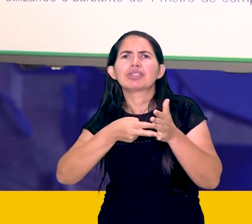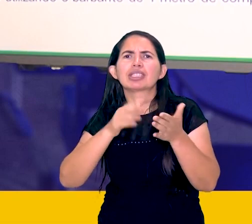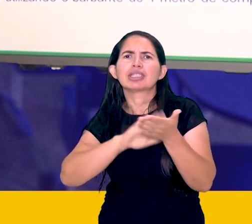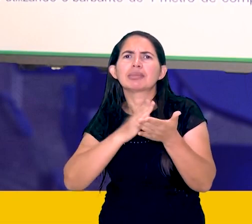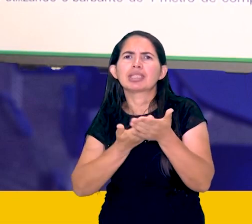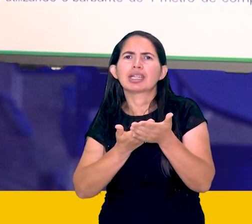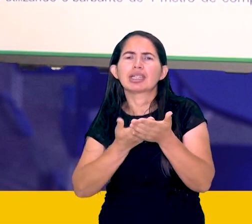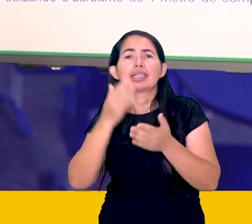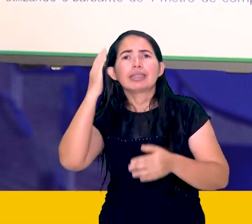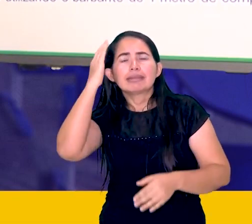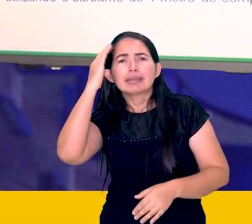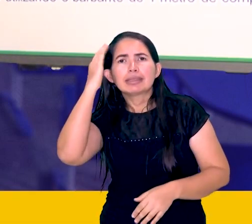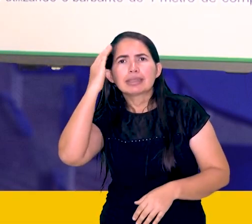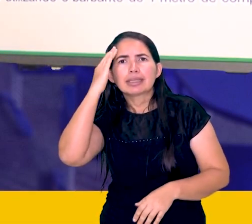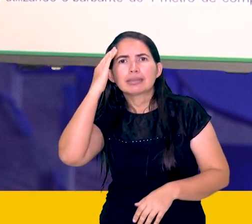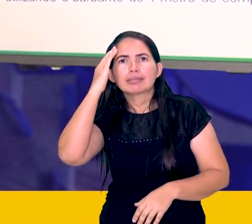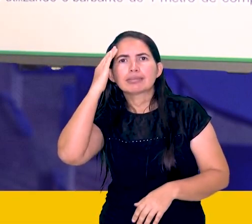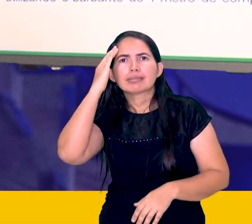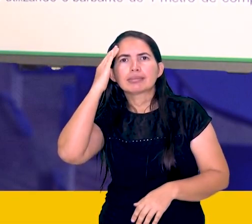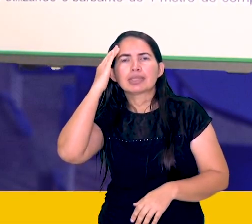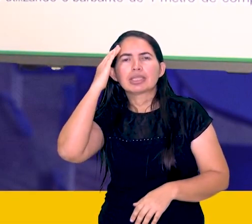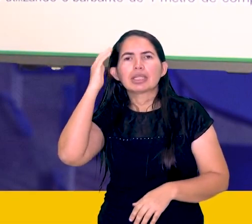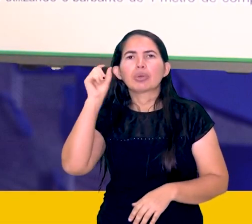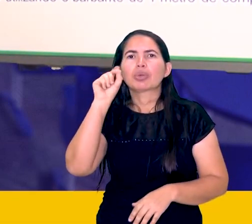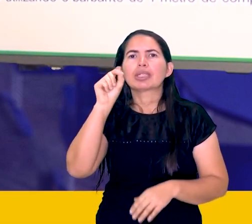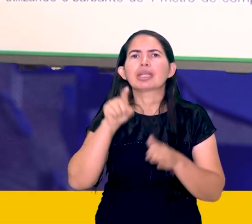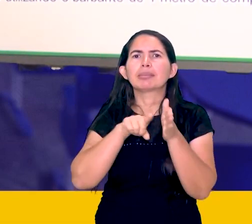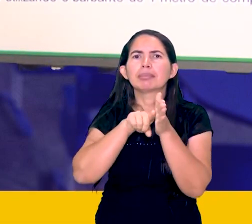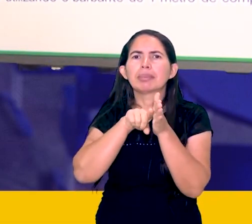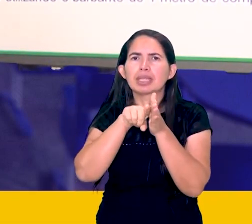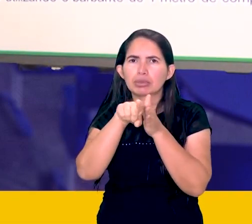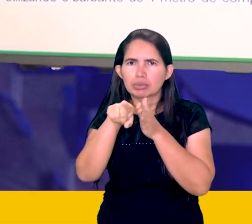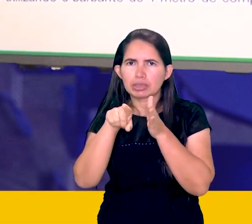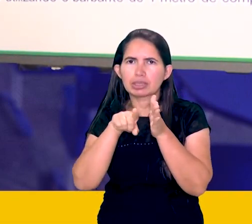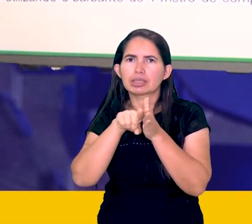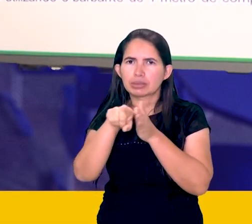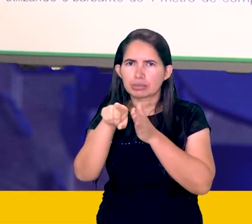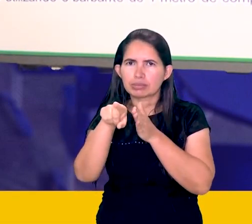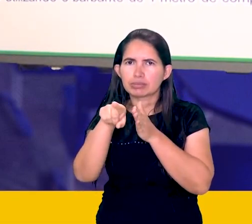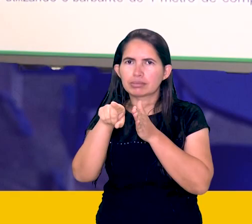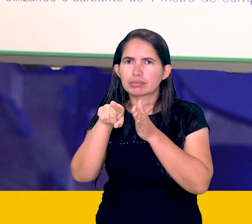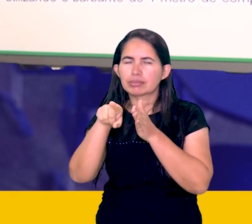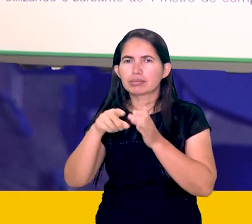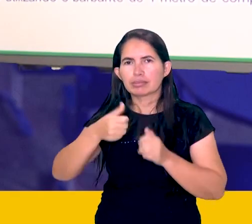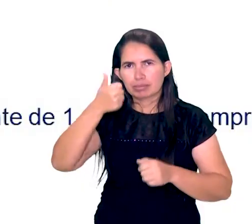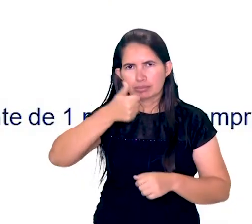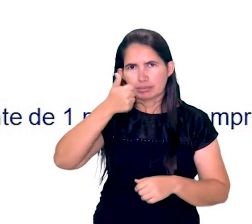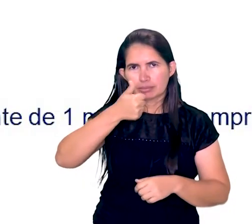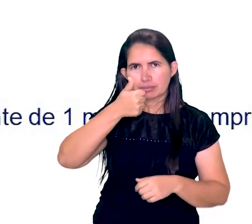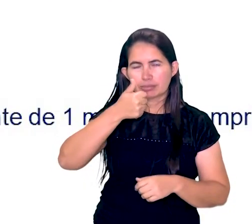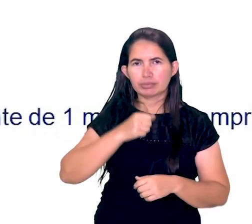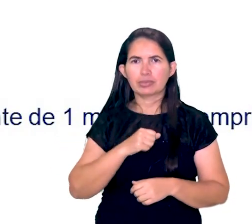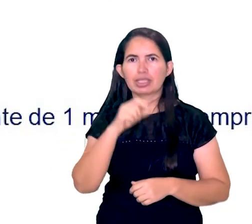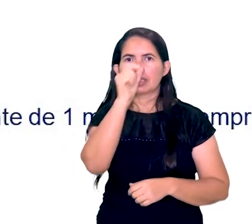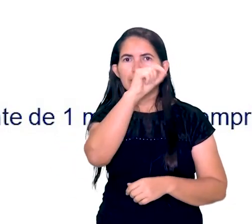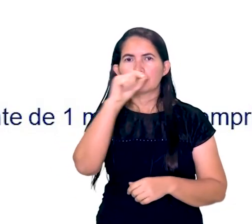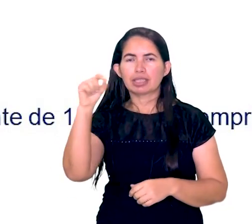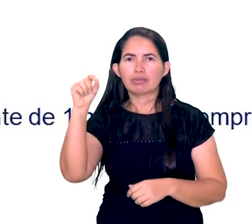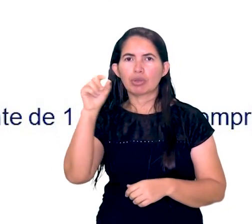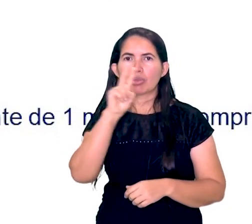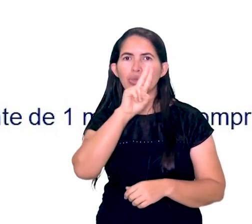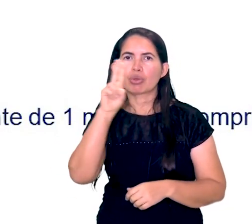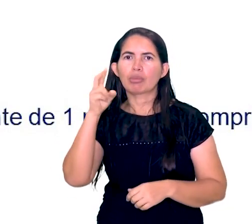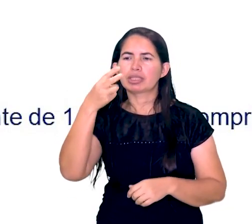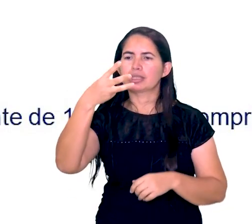É entender. Entender o que a questão se pede. Vamos para a primeira? Escreva o nome